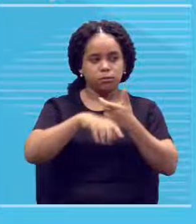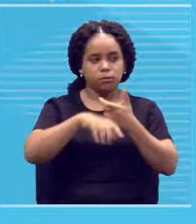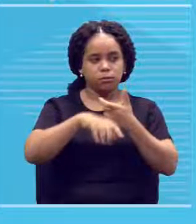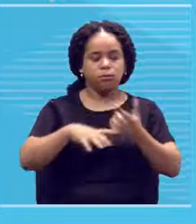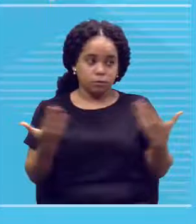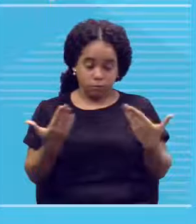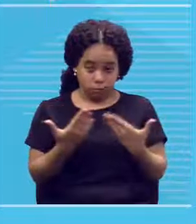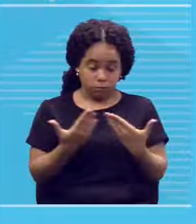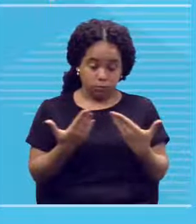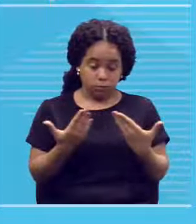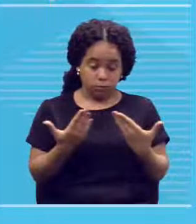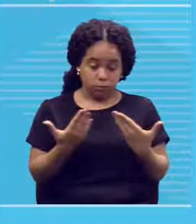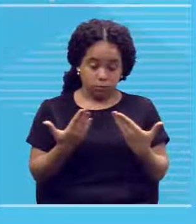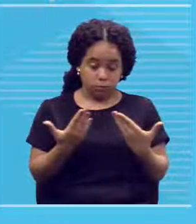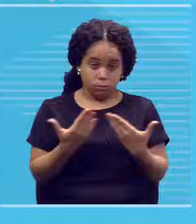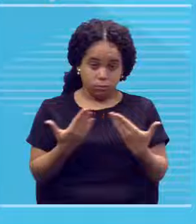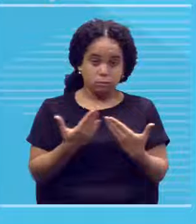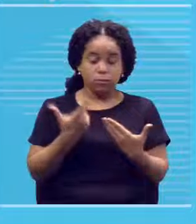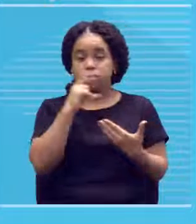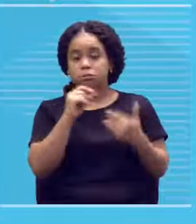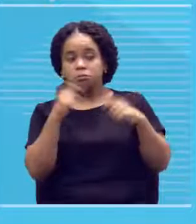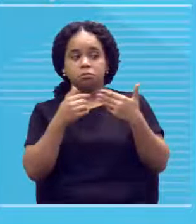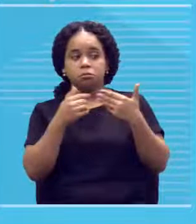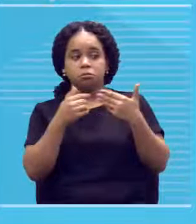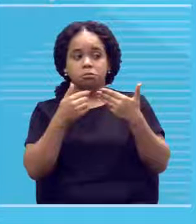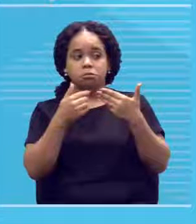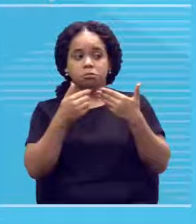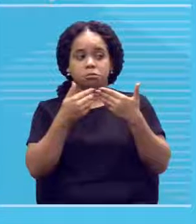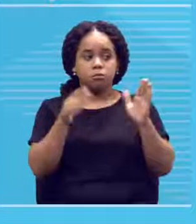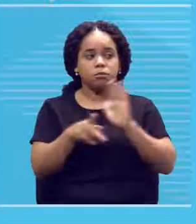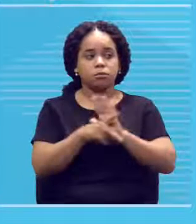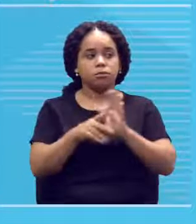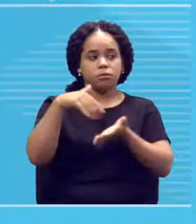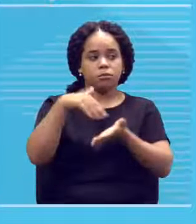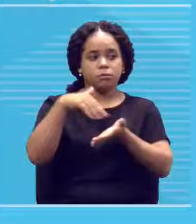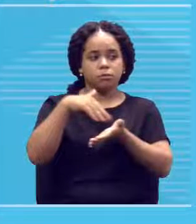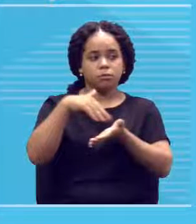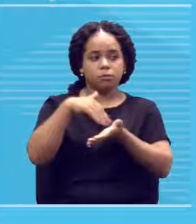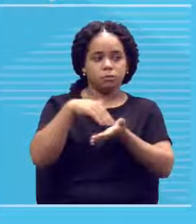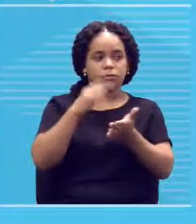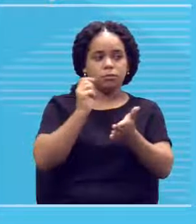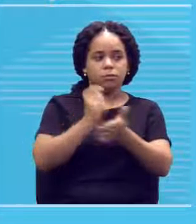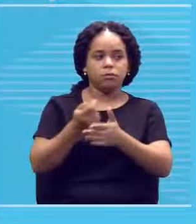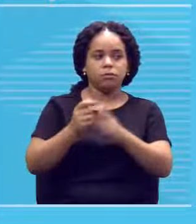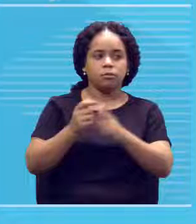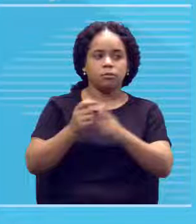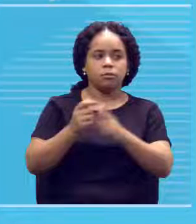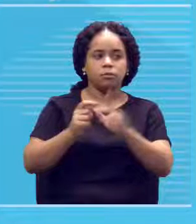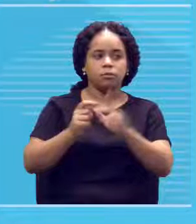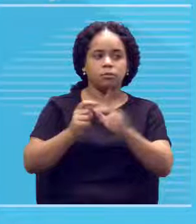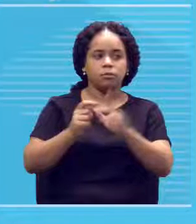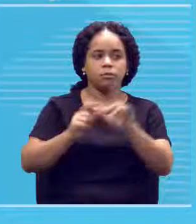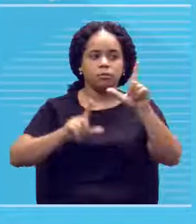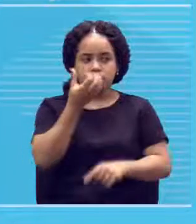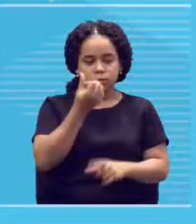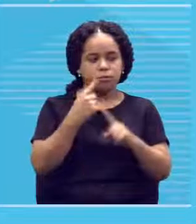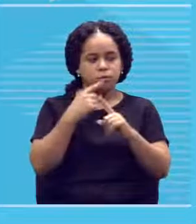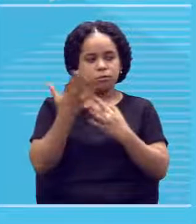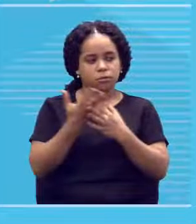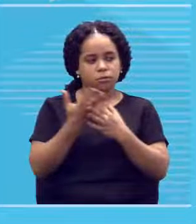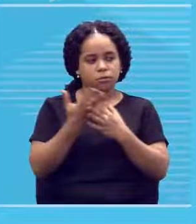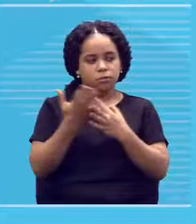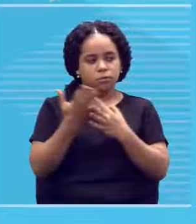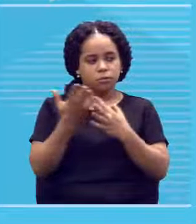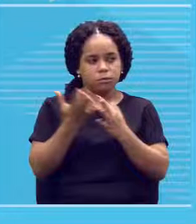e hoje e quem abre crediário para quitar uma televisão em 6